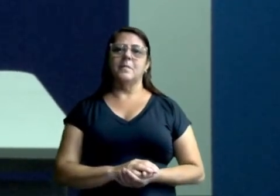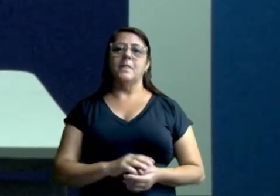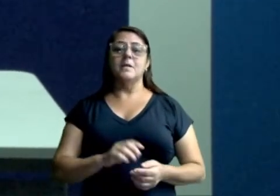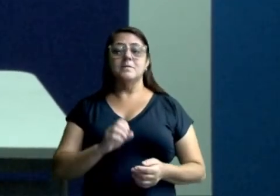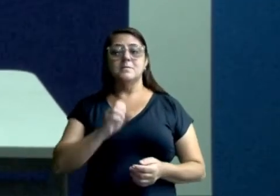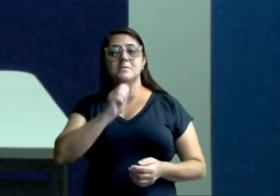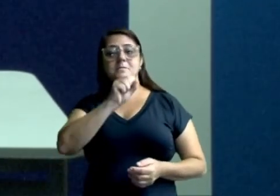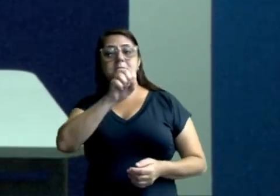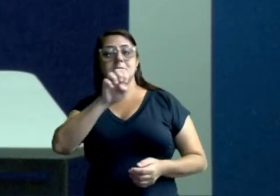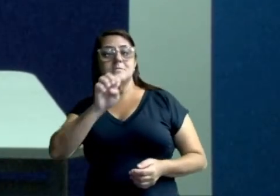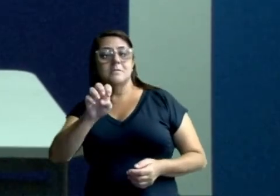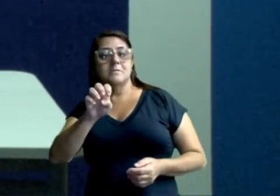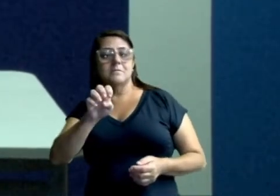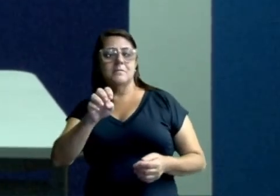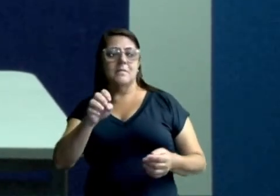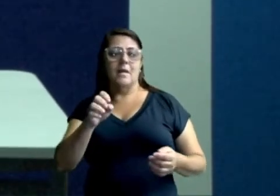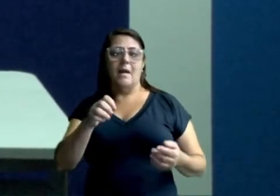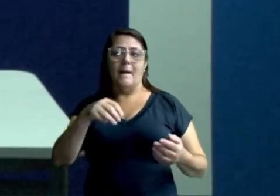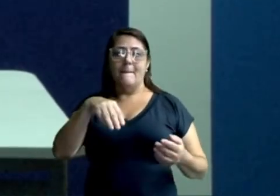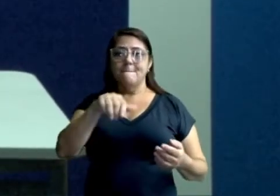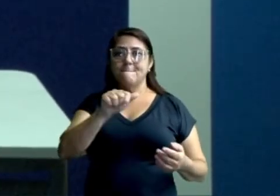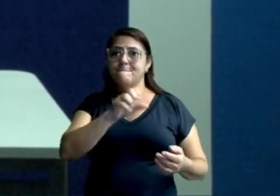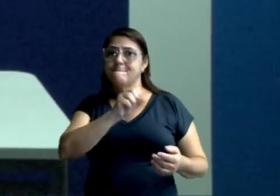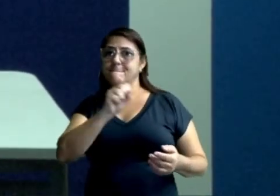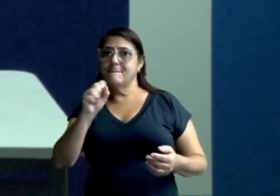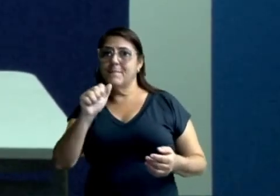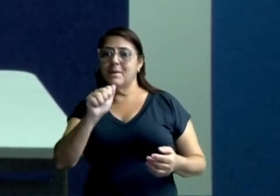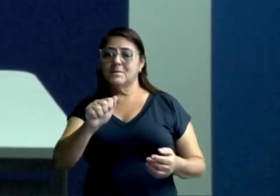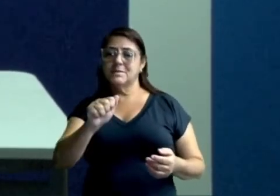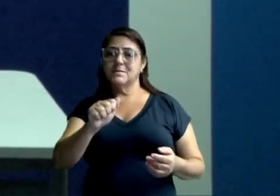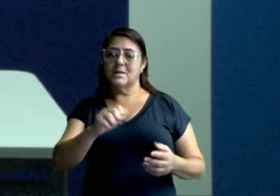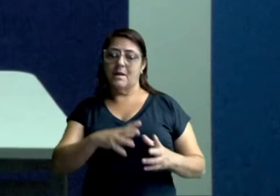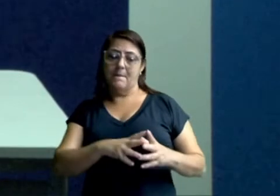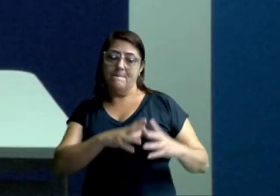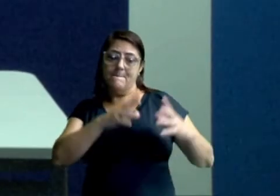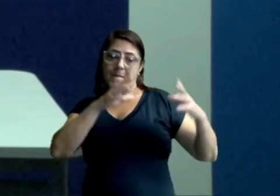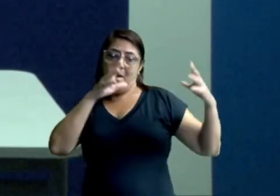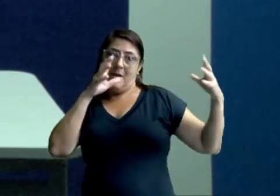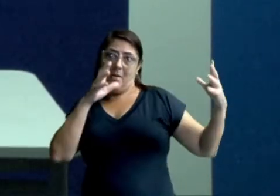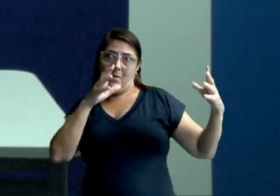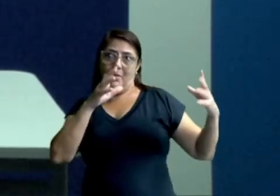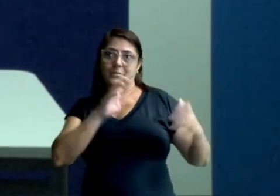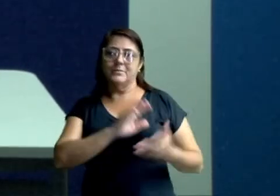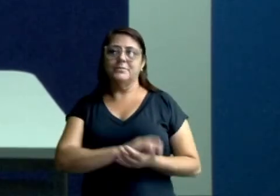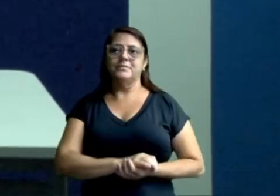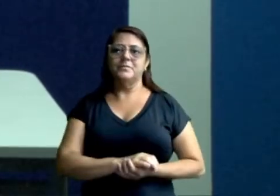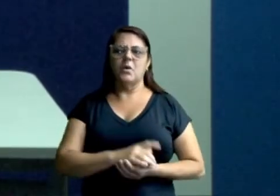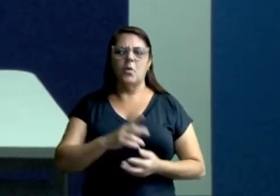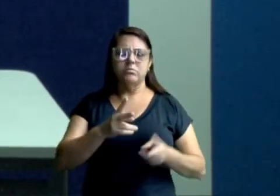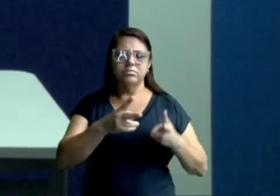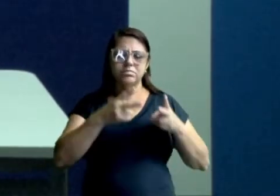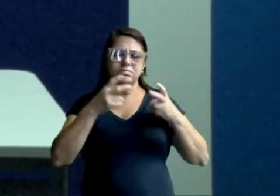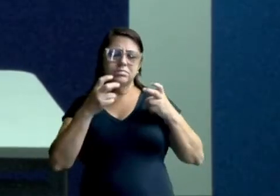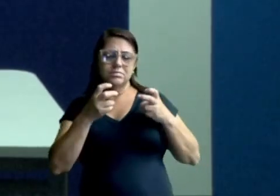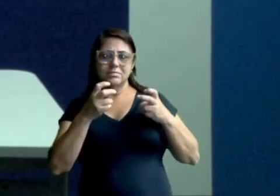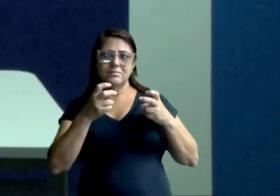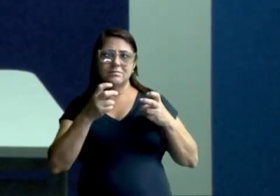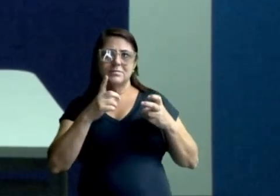a massa é maior, a aceleração é menor. Se a massa é menor, a aceleração é maior. Beleza? Então, esse objeto aqui ele tem a